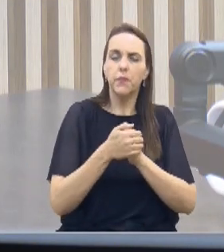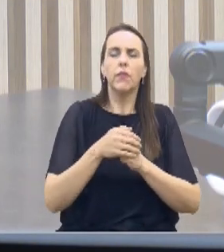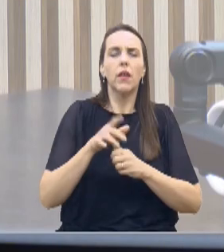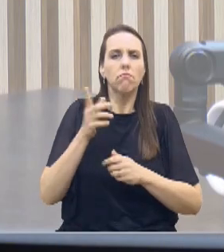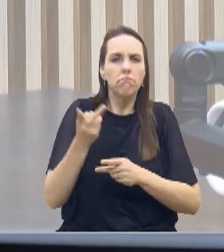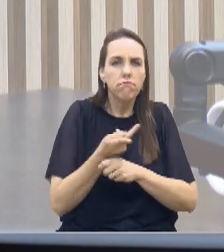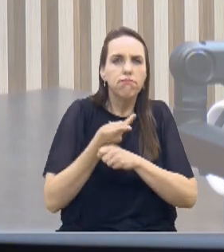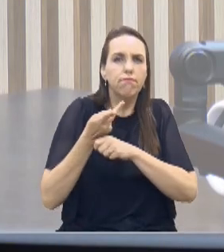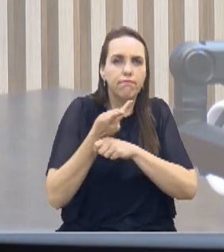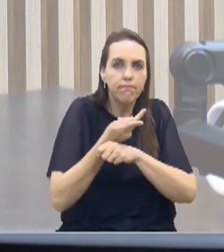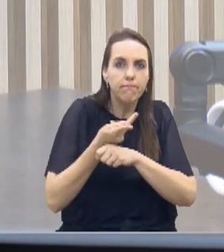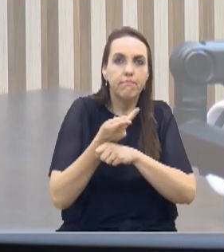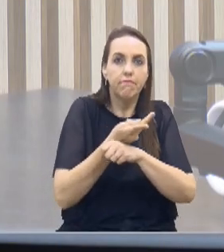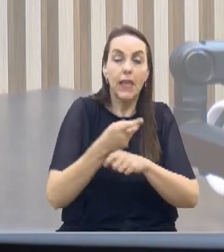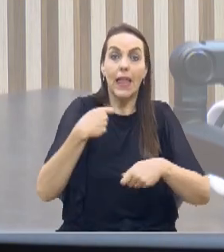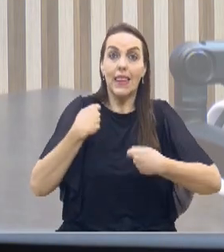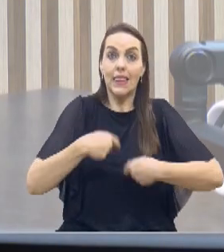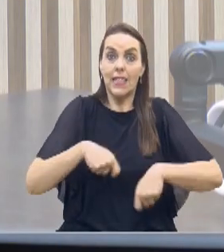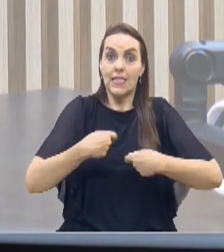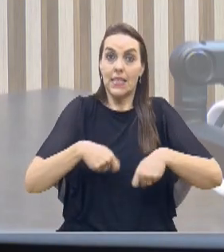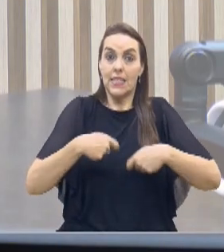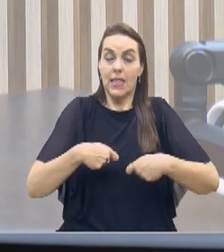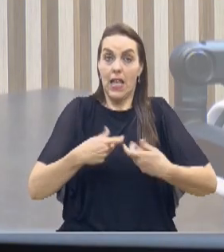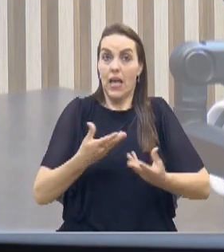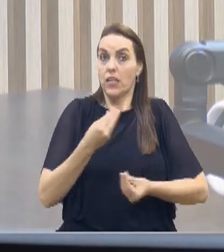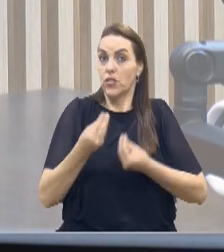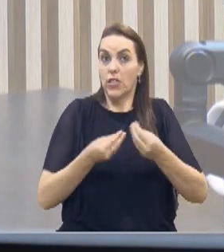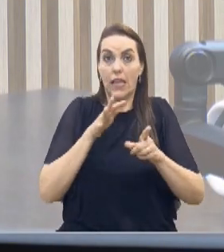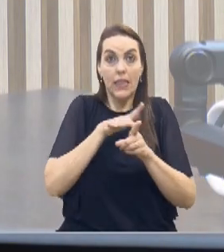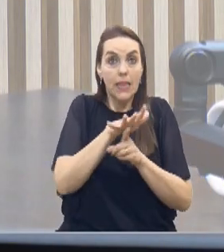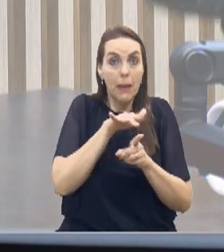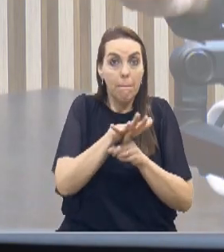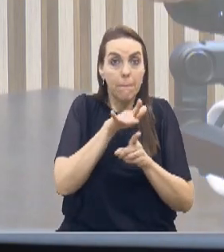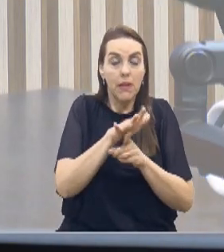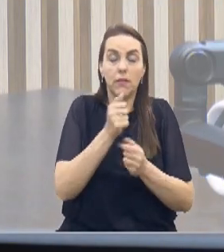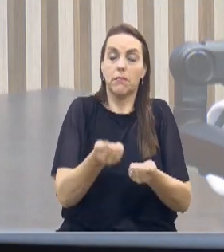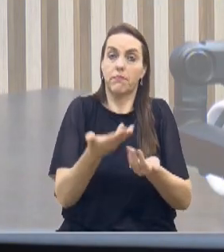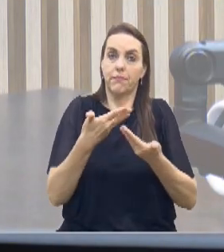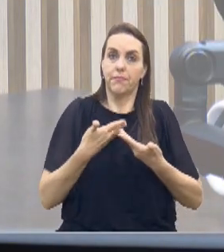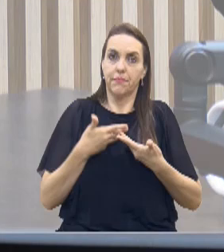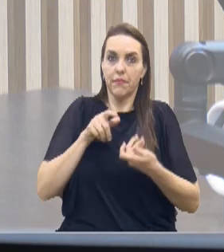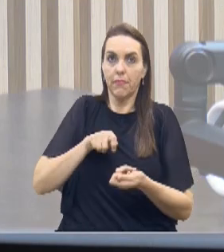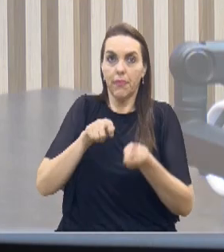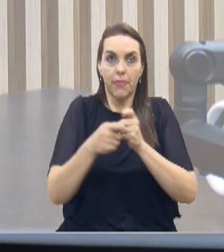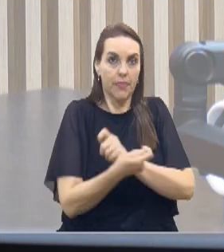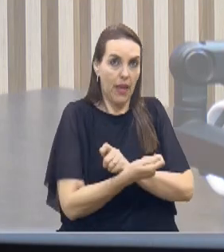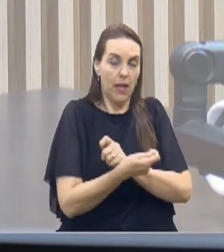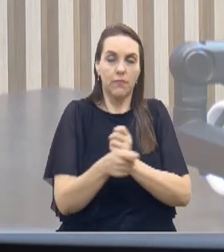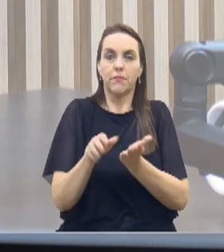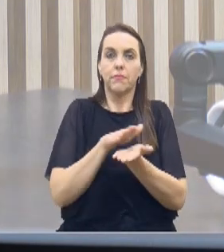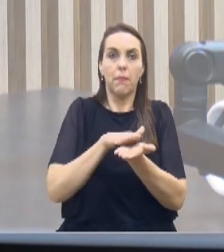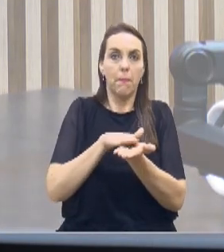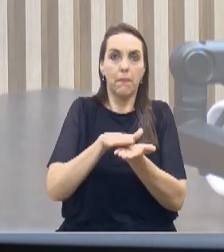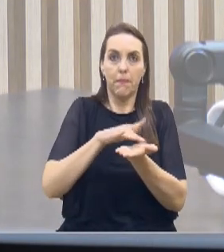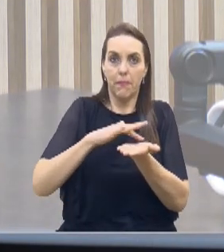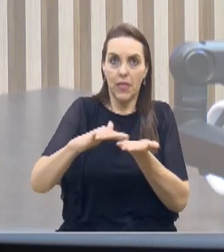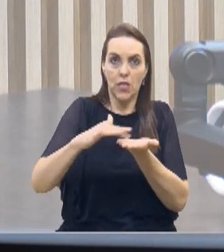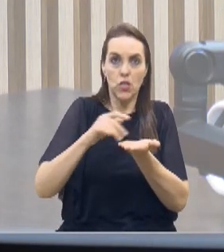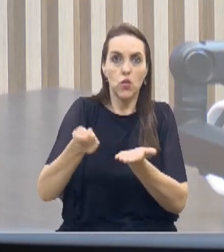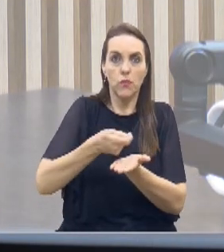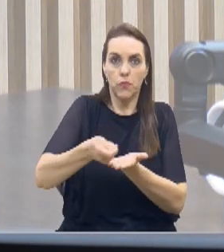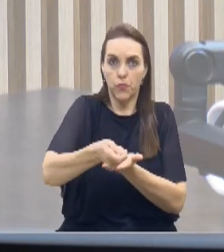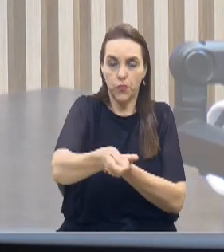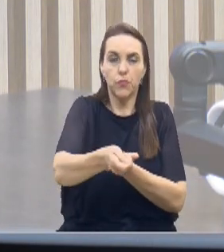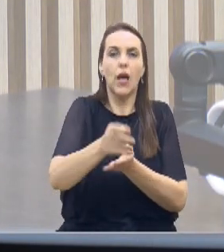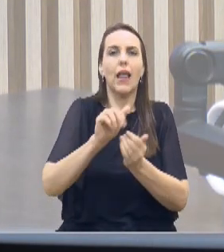buscando, diante das necessidades, né, ou diante das demandas que surgiam, adequar. Piso tátil, a gente ampliou muito até a parte externa